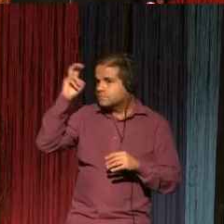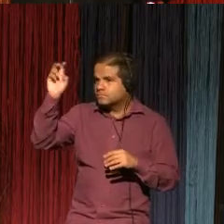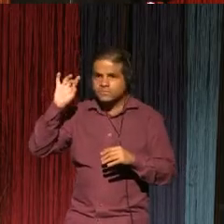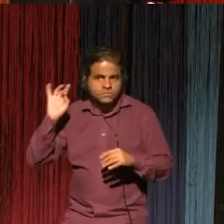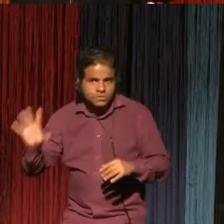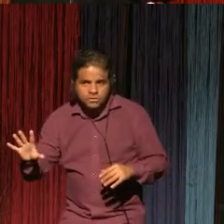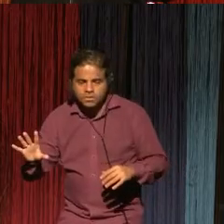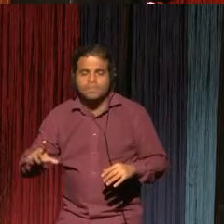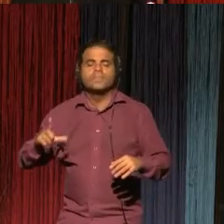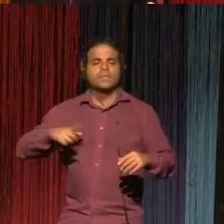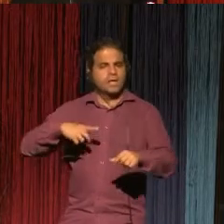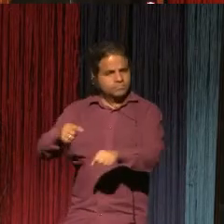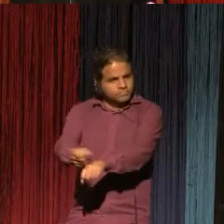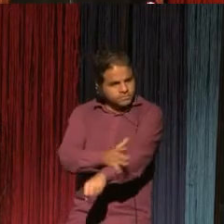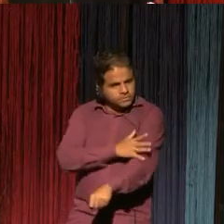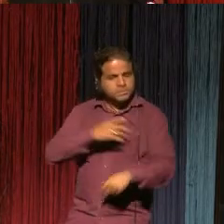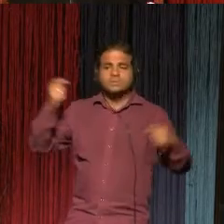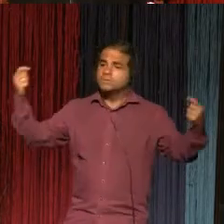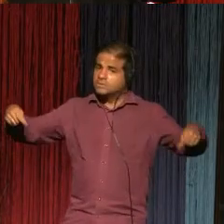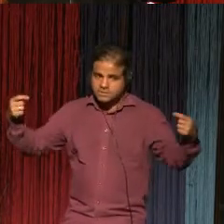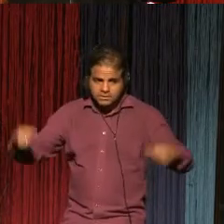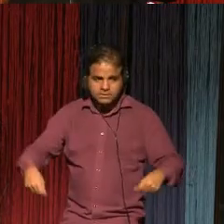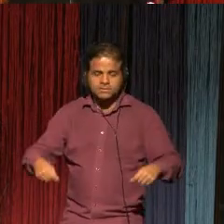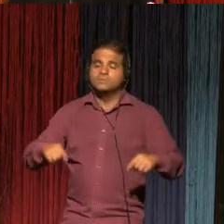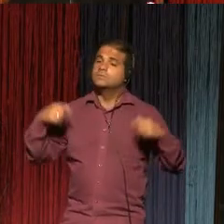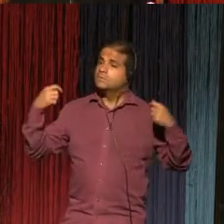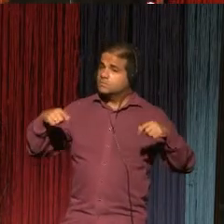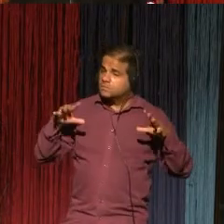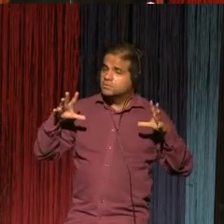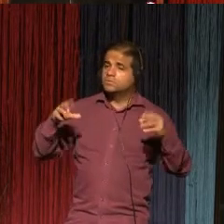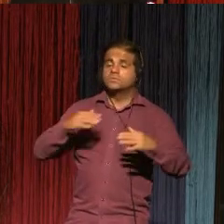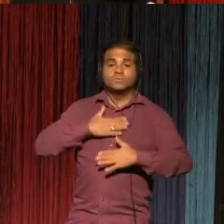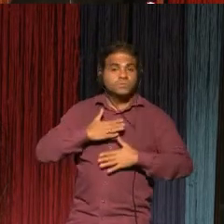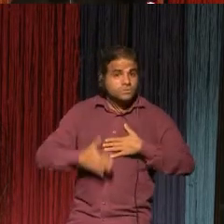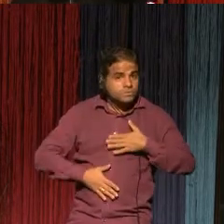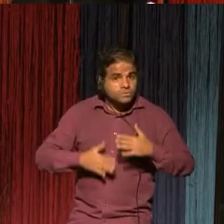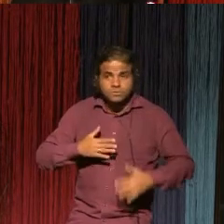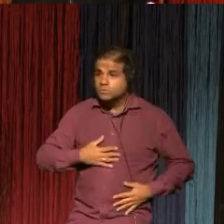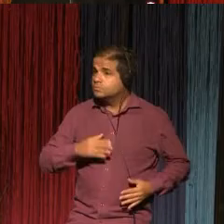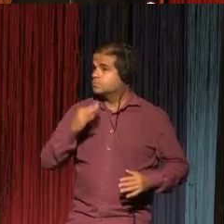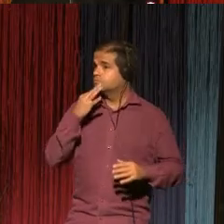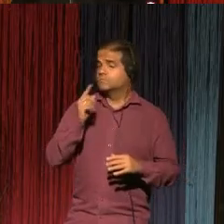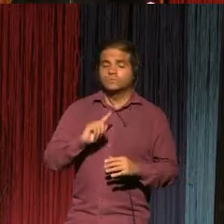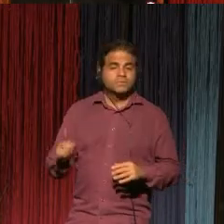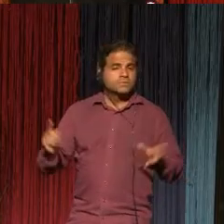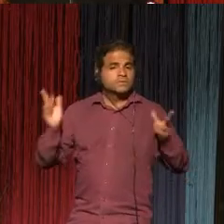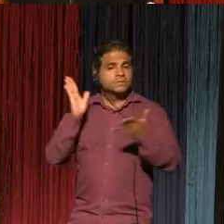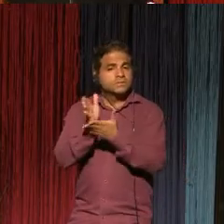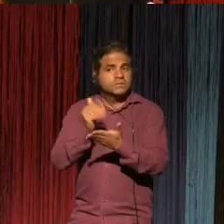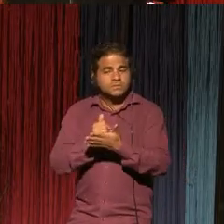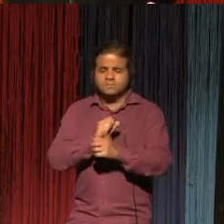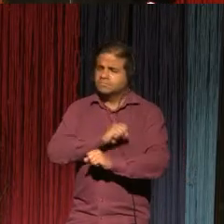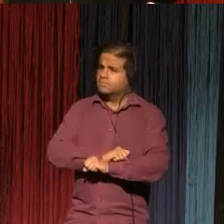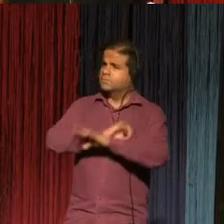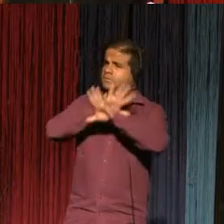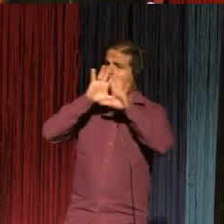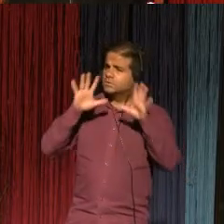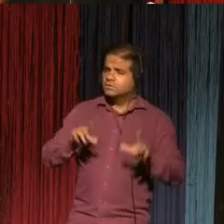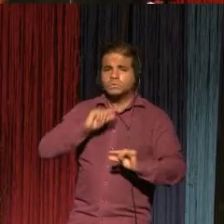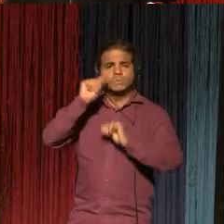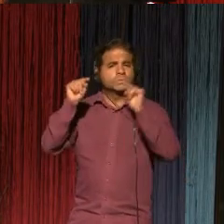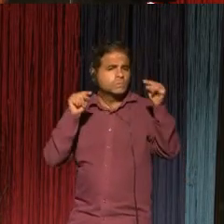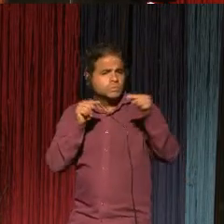temos emoções, necessidades sociais. O corpo não reconhece a mesma divisão clara entre